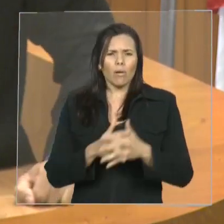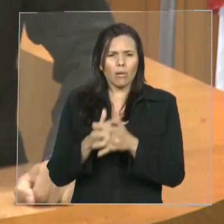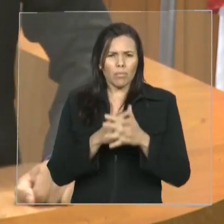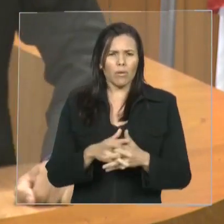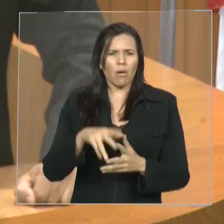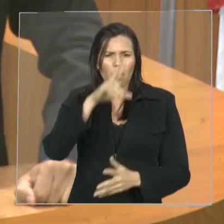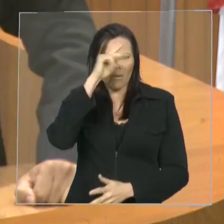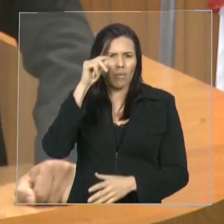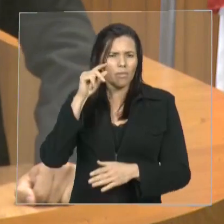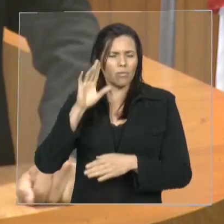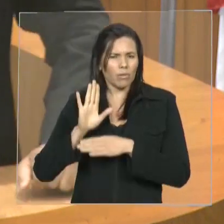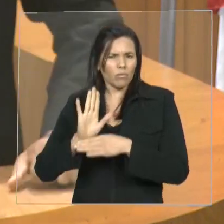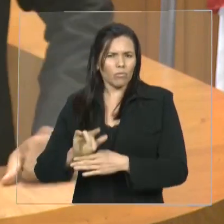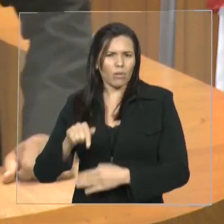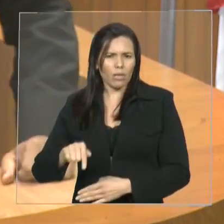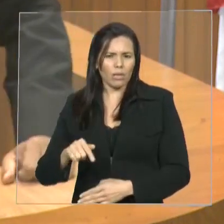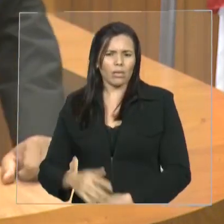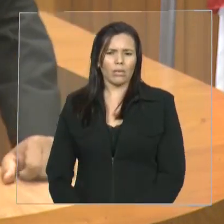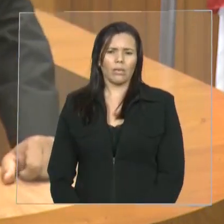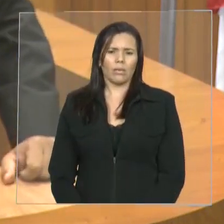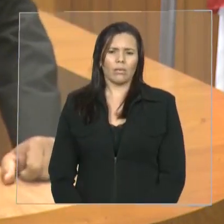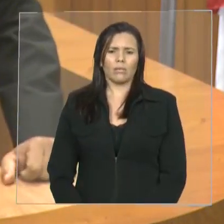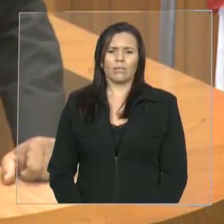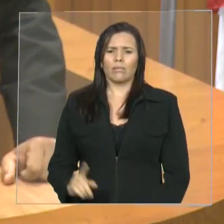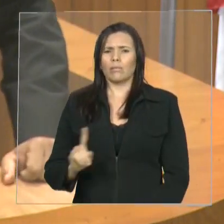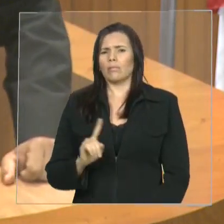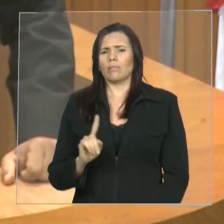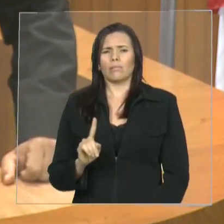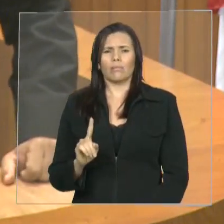estava botando eram os vereadores, o Venâncio, lá na Trigidela.